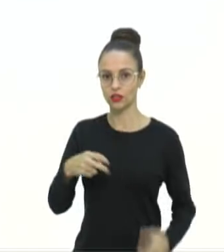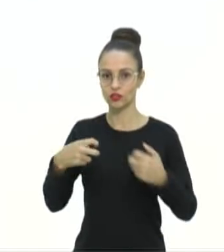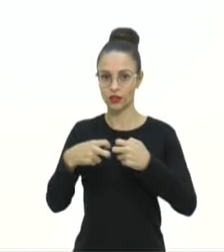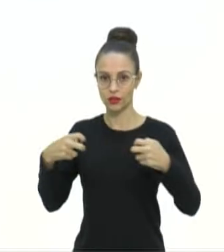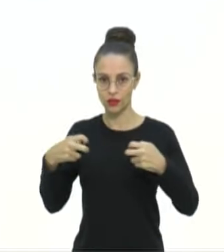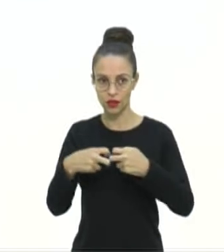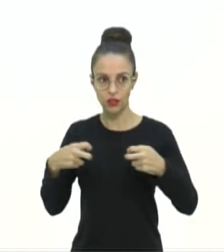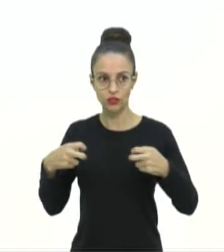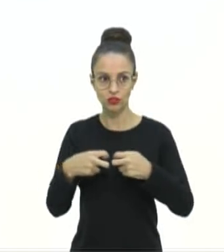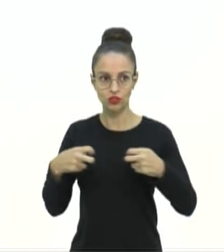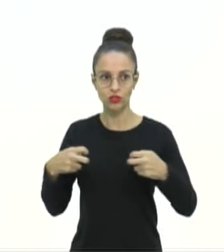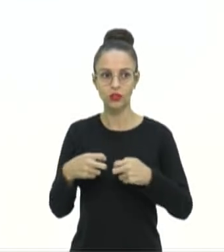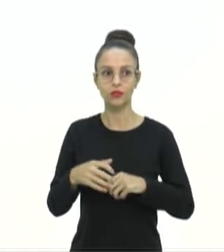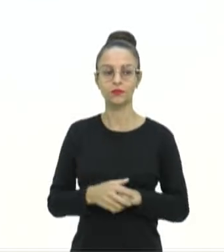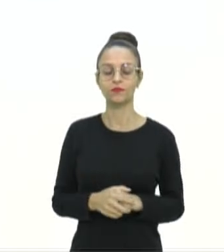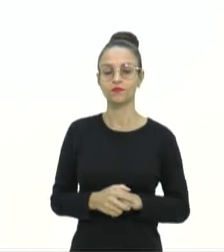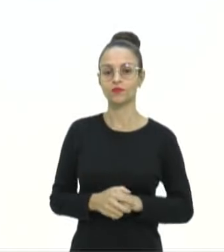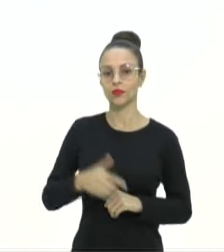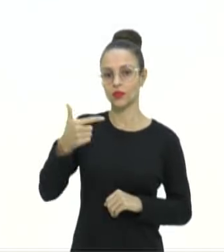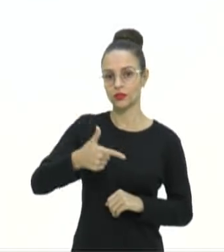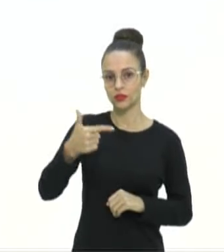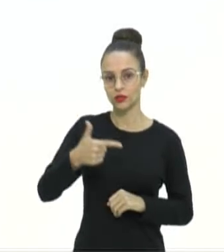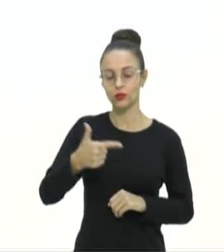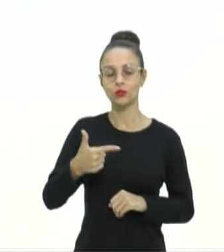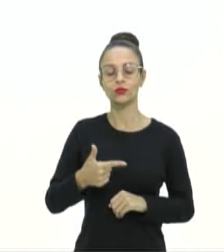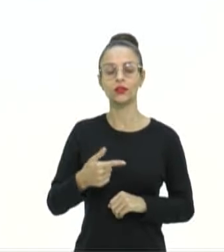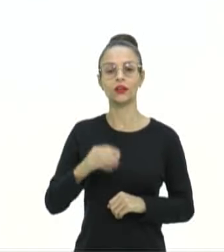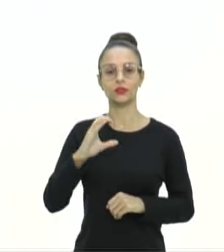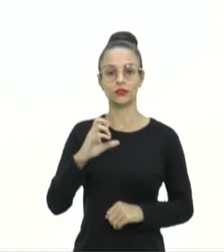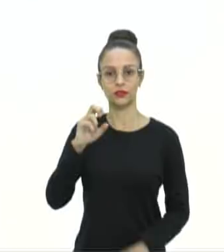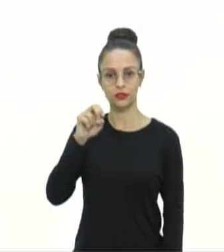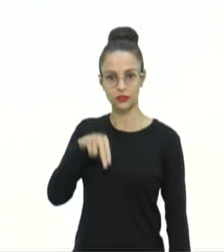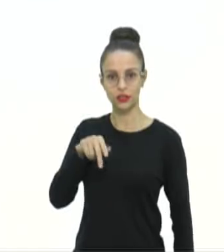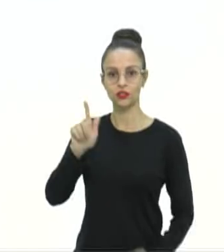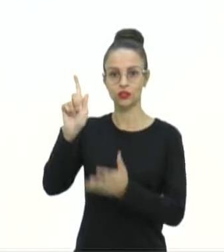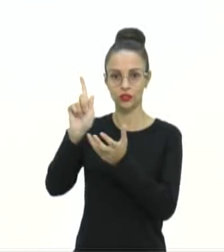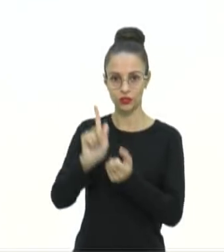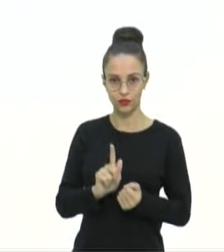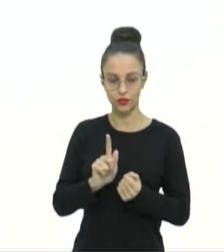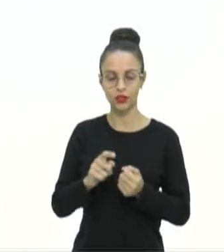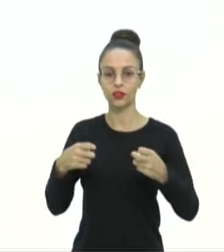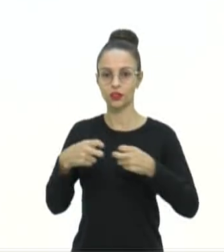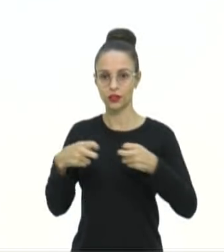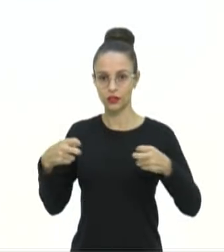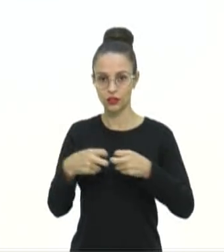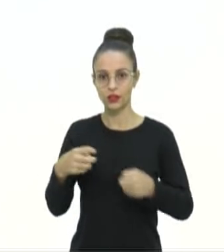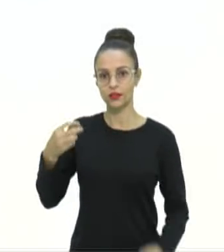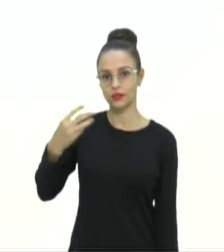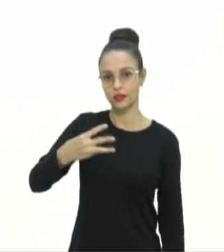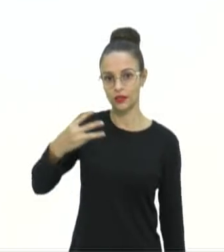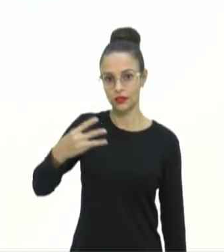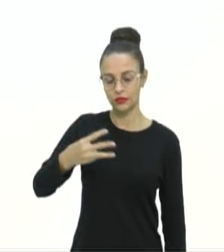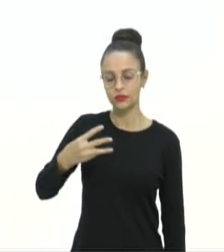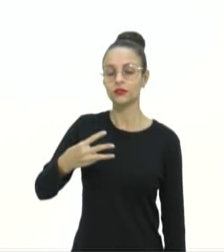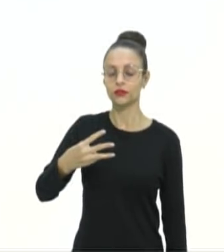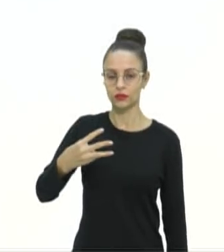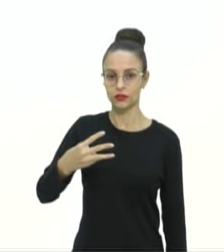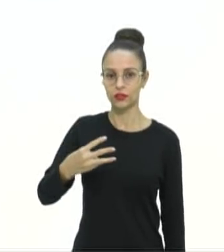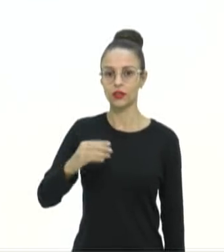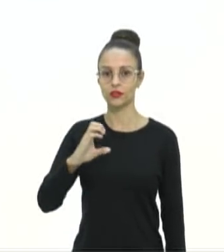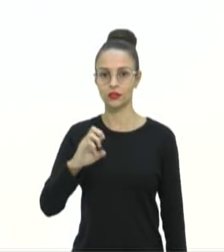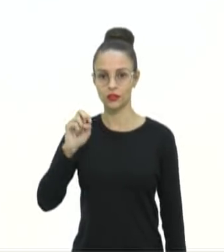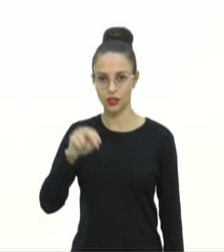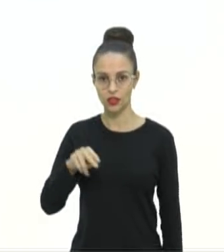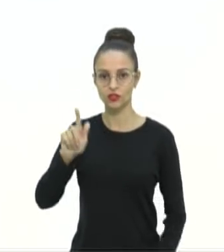elástica, segunda figura, teríamos cinética, gravitacional e elástica, e terceira figura nós teríamos